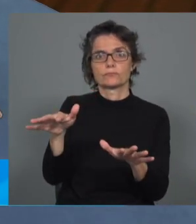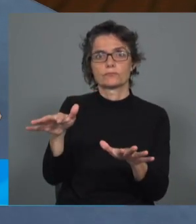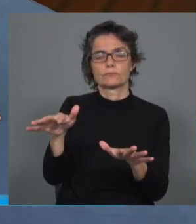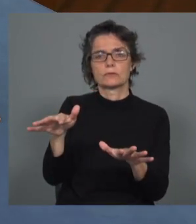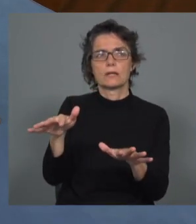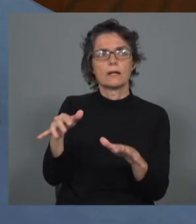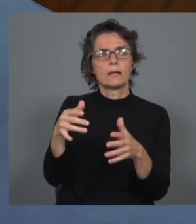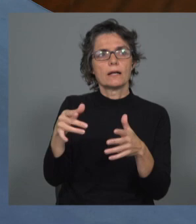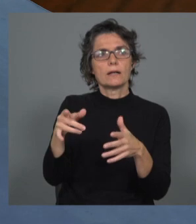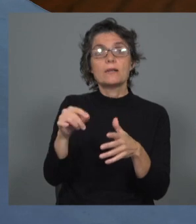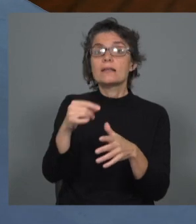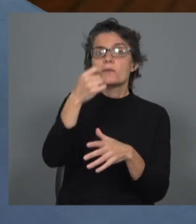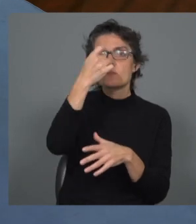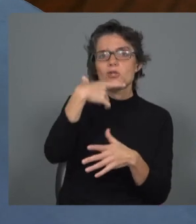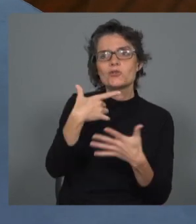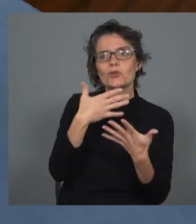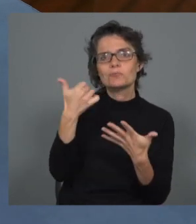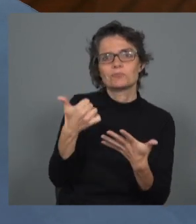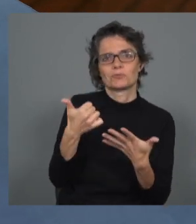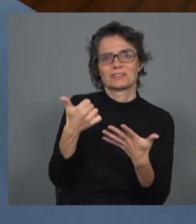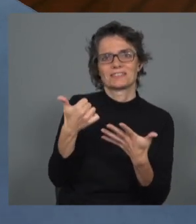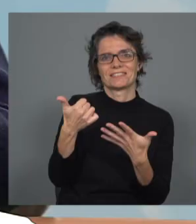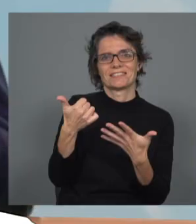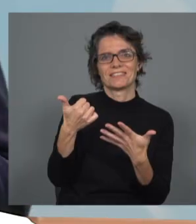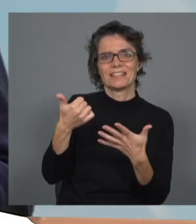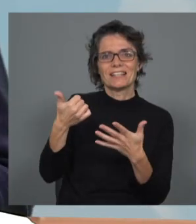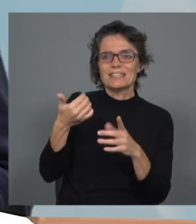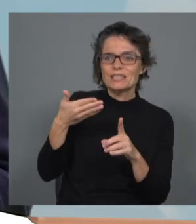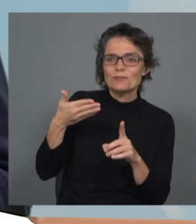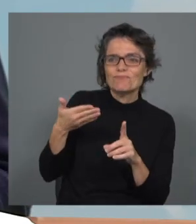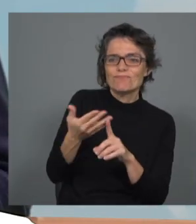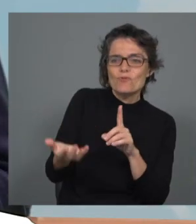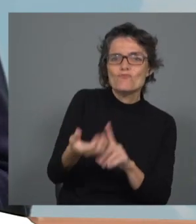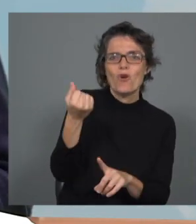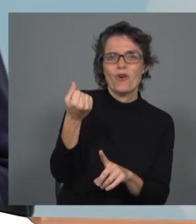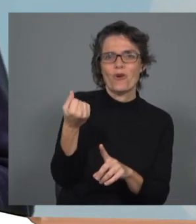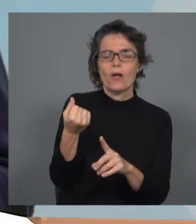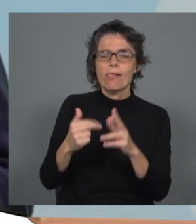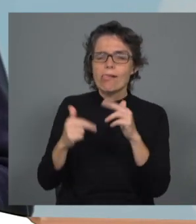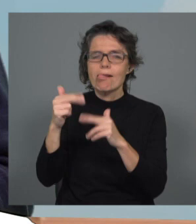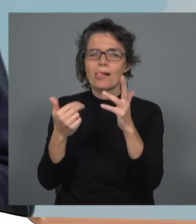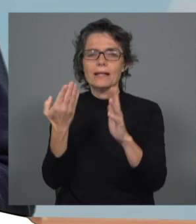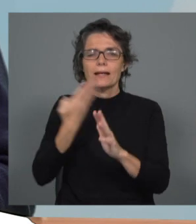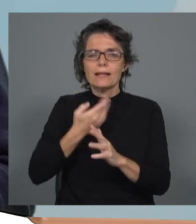histórias bonitas, histórias de construção dos direitos humanos, de construção, de histórias que inspiram.